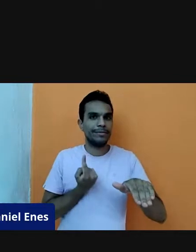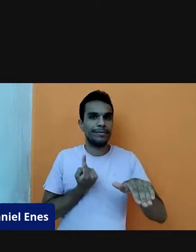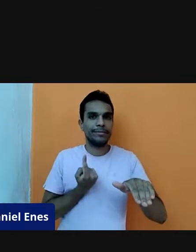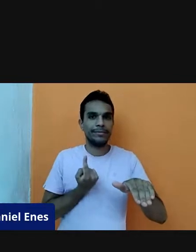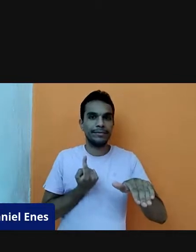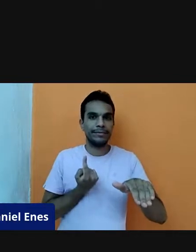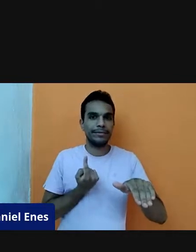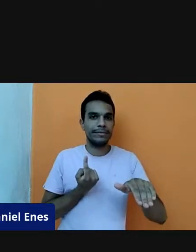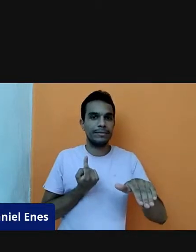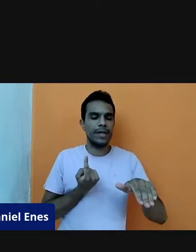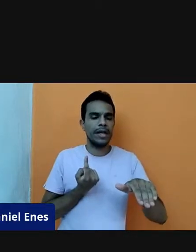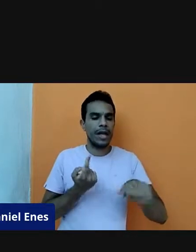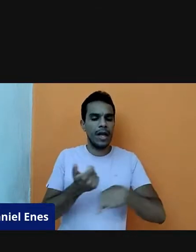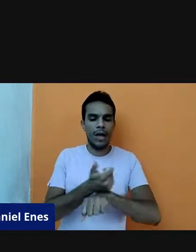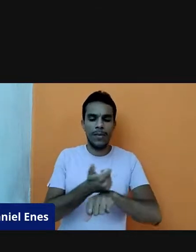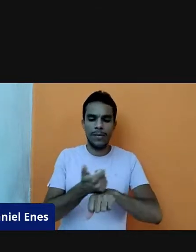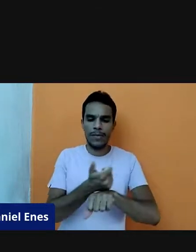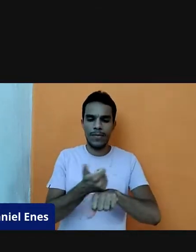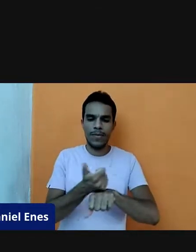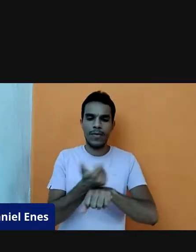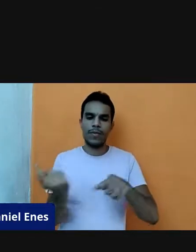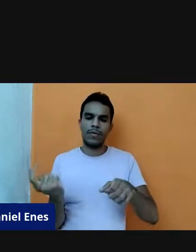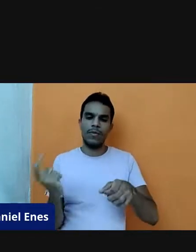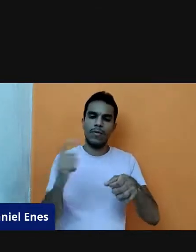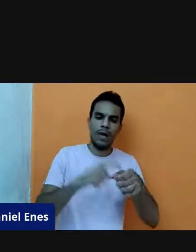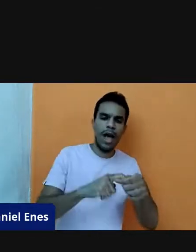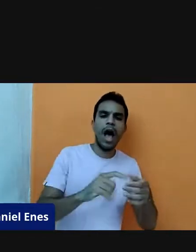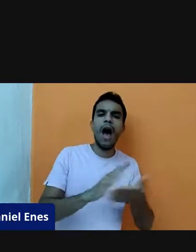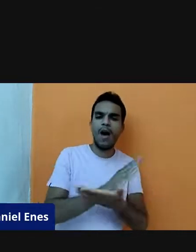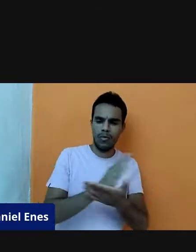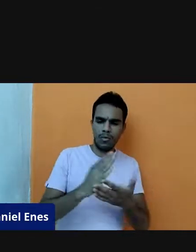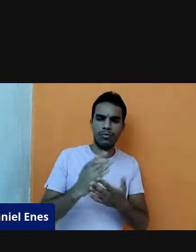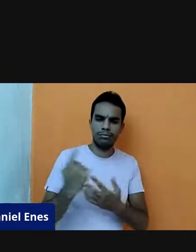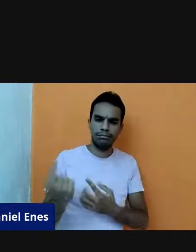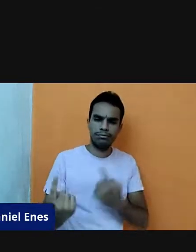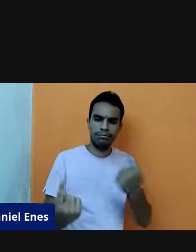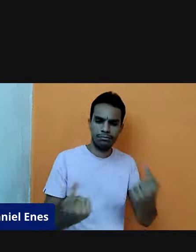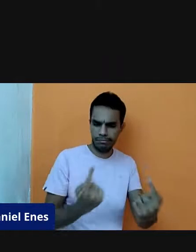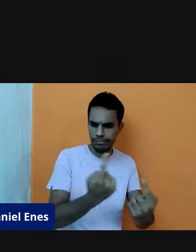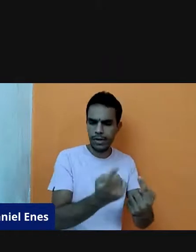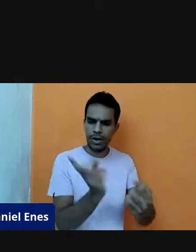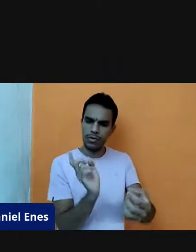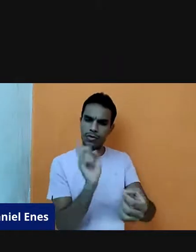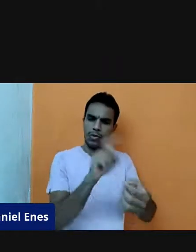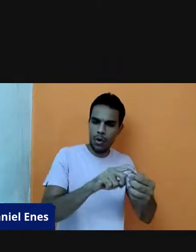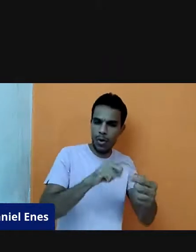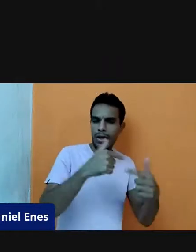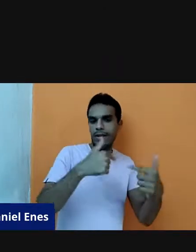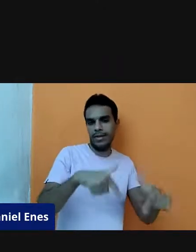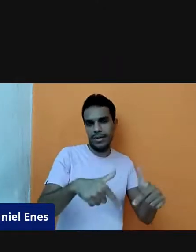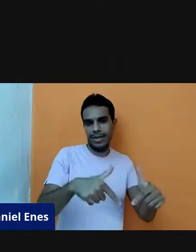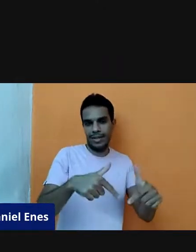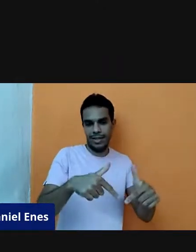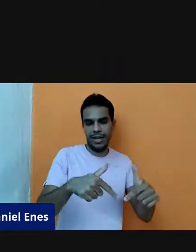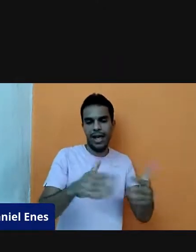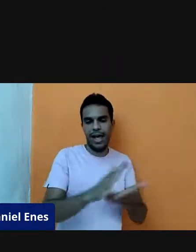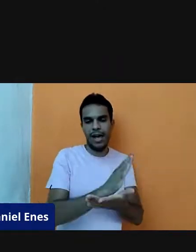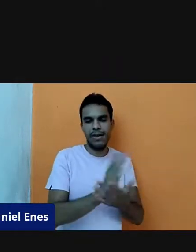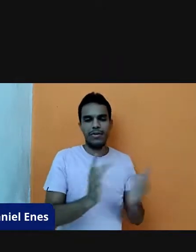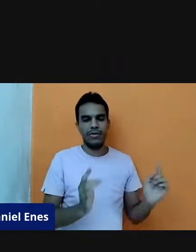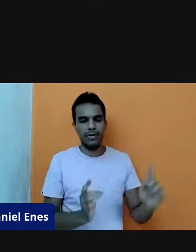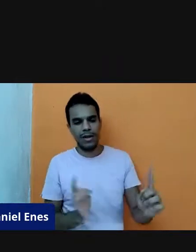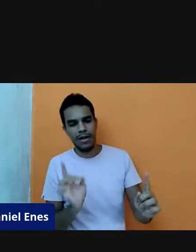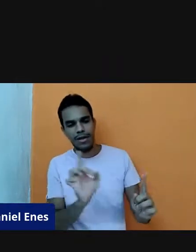os profissionais estão retornando, alguns profissionais estão retornando para o trabalho, né? Eles retornaram em